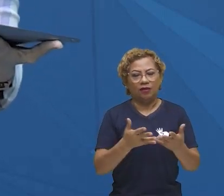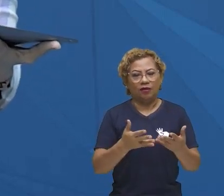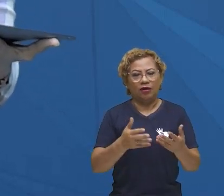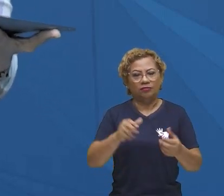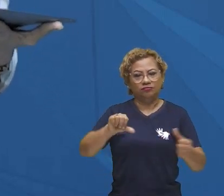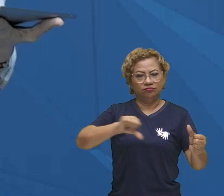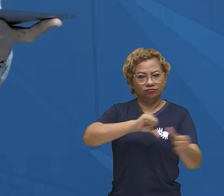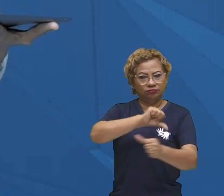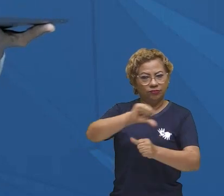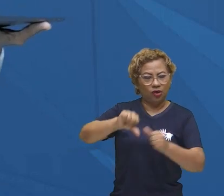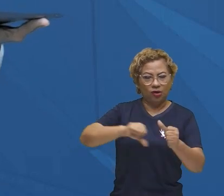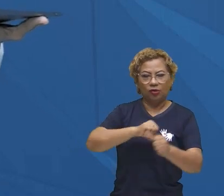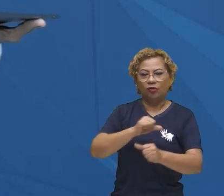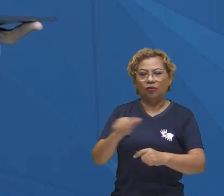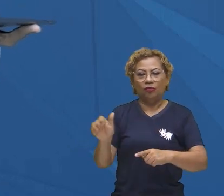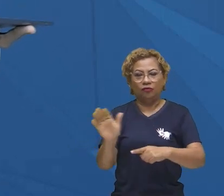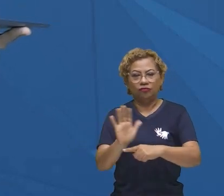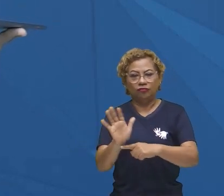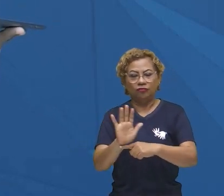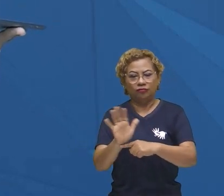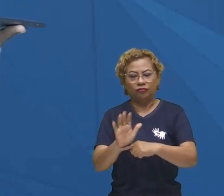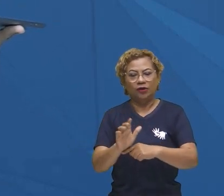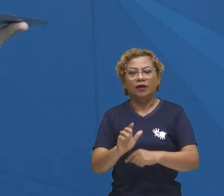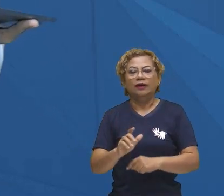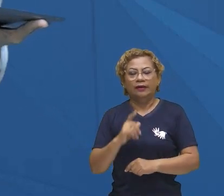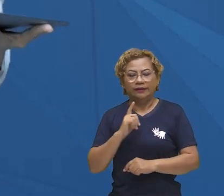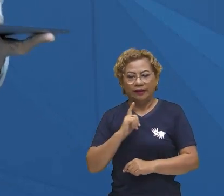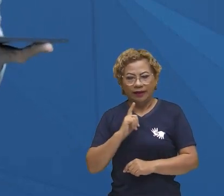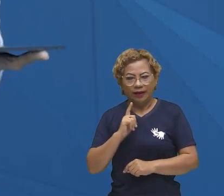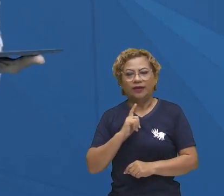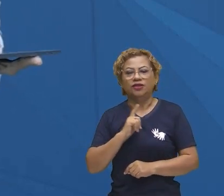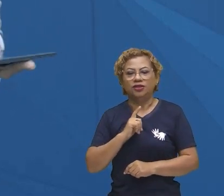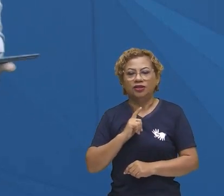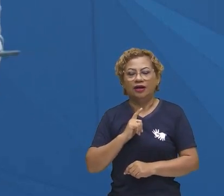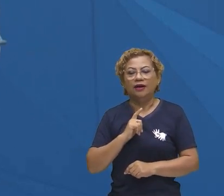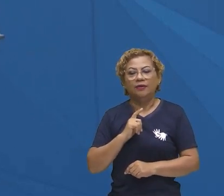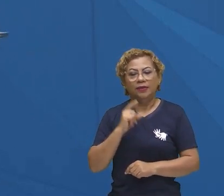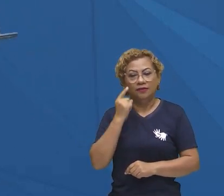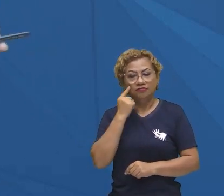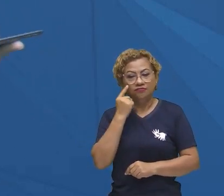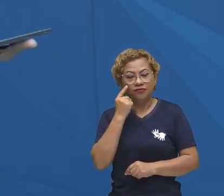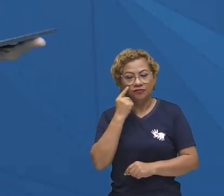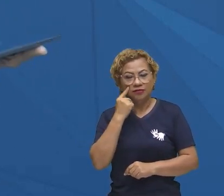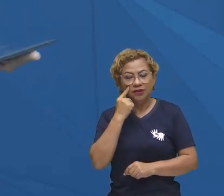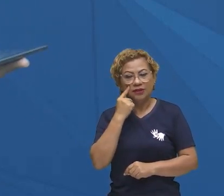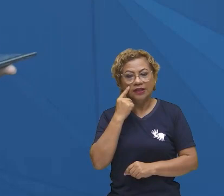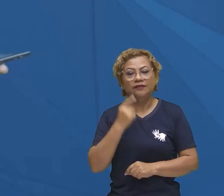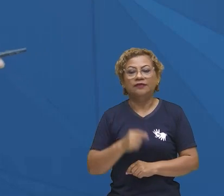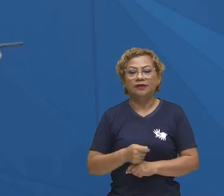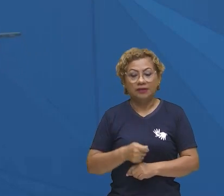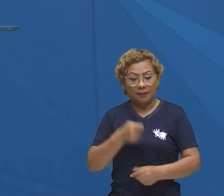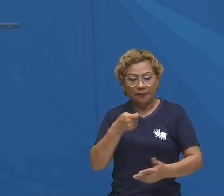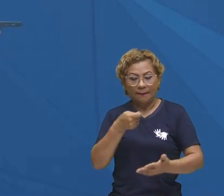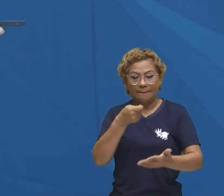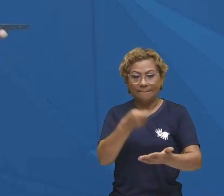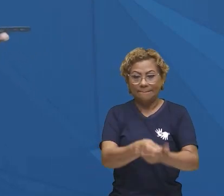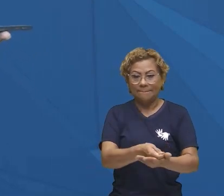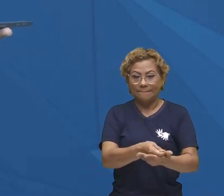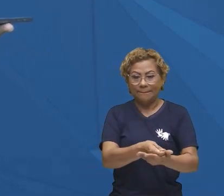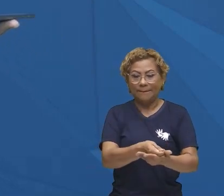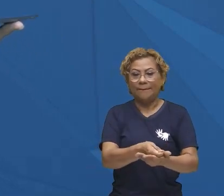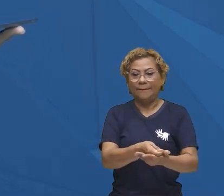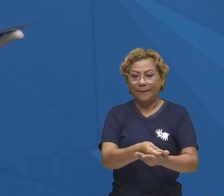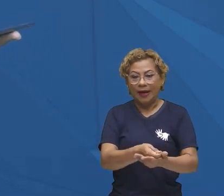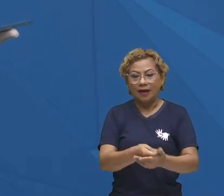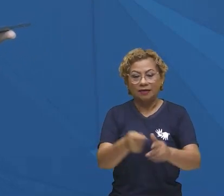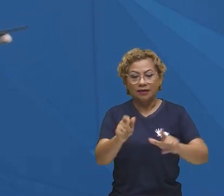paga o serviço, que não é gratuito, normalmente eles oferecem serviço gratuito por um mês, você fica enlouquecido com a infinidade de